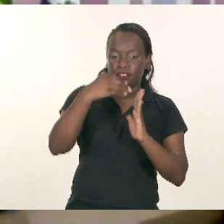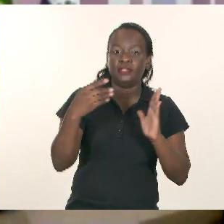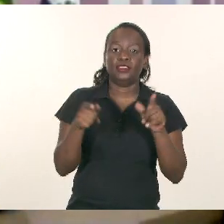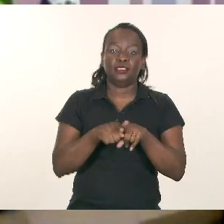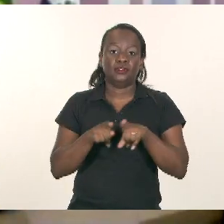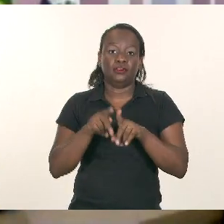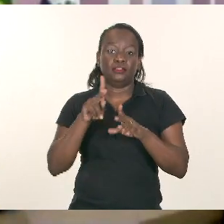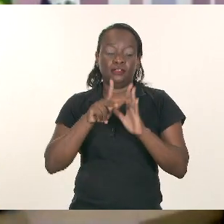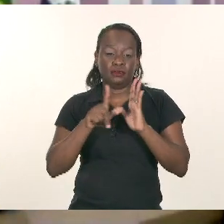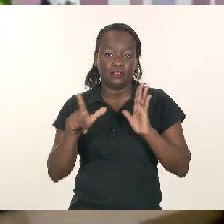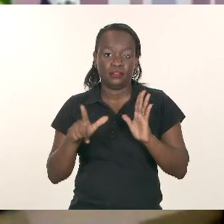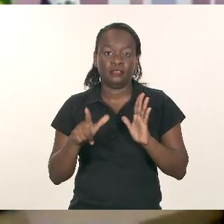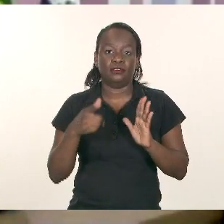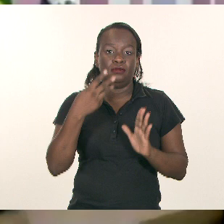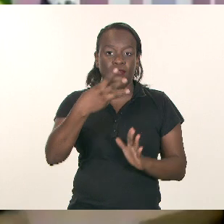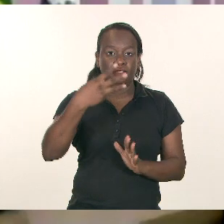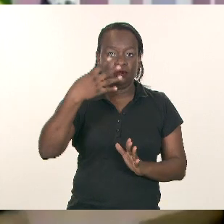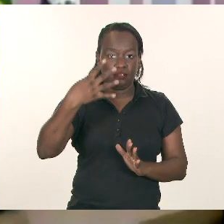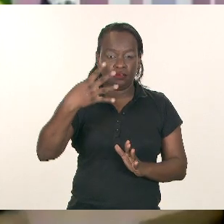do projeto